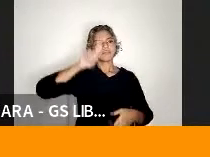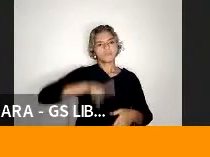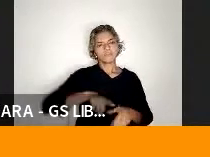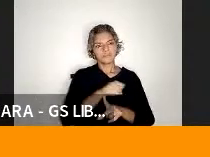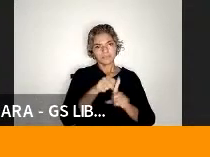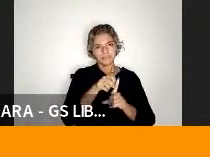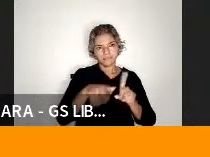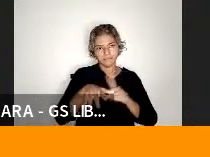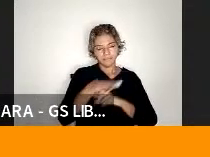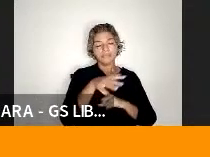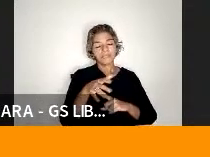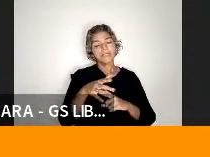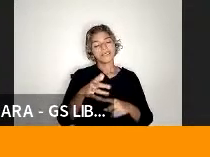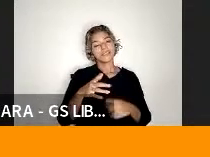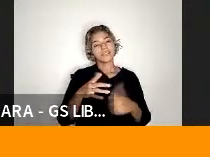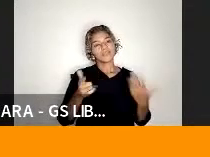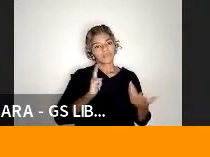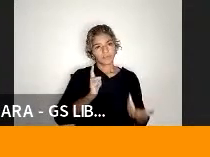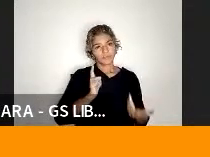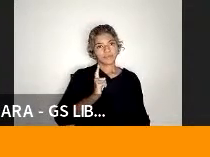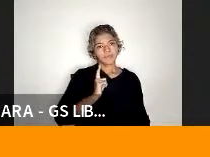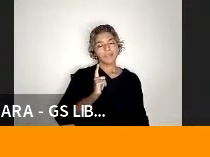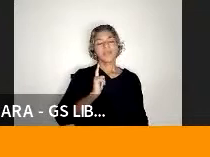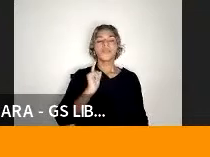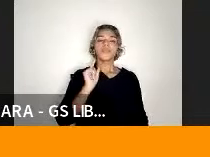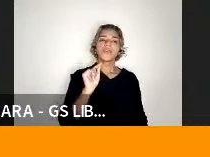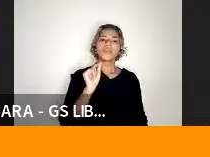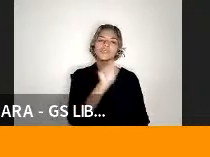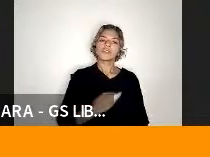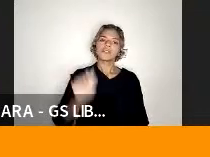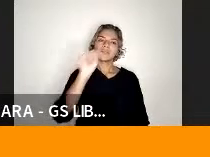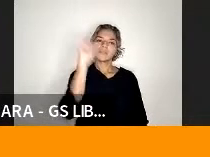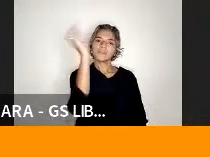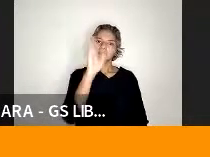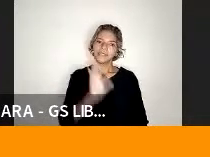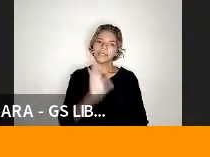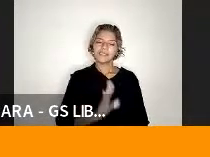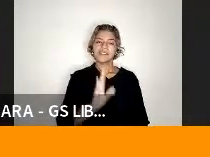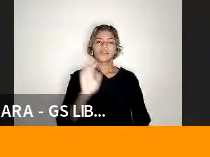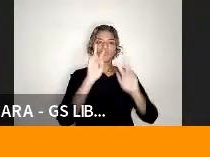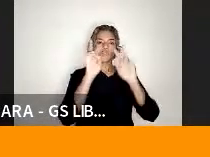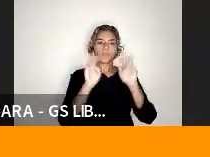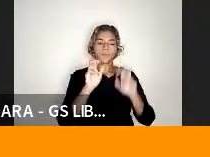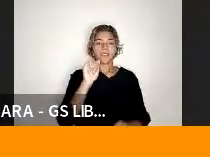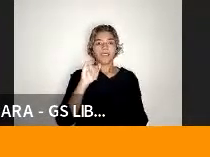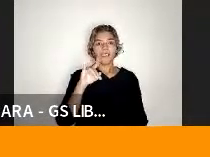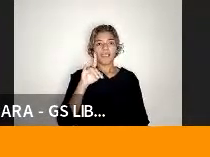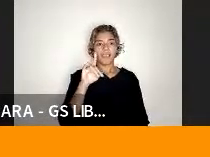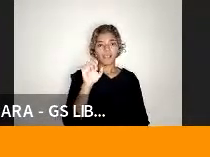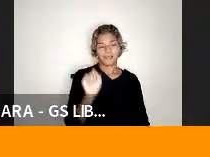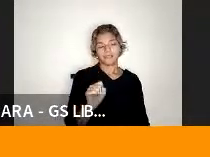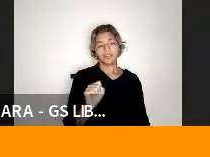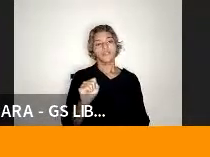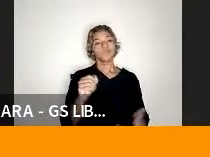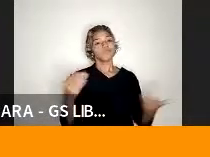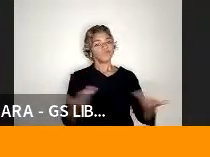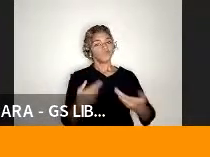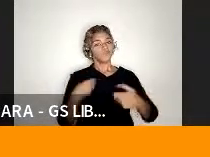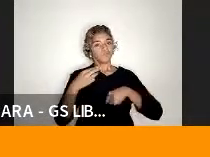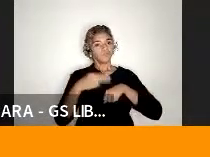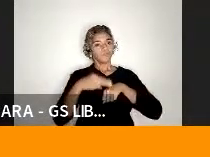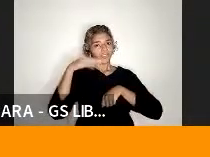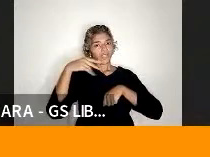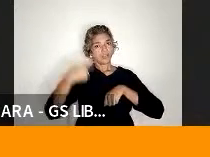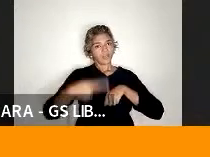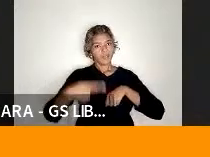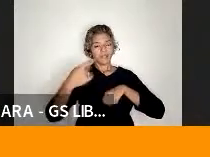né, Associação Brasileira Interdisciplinar de AIDS. Tenho meu mestrado aqui no Instituto, hoje em dia eu sou servidora, né, o Instituto de